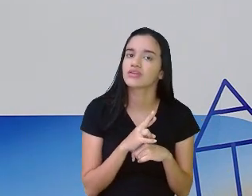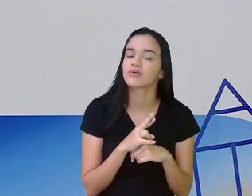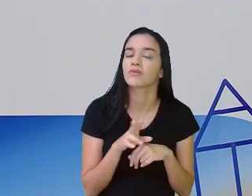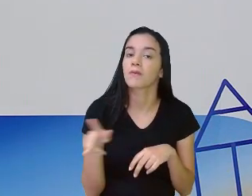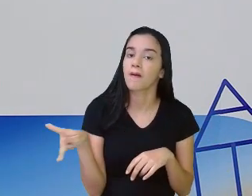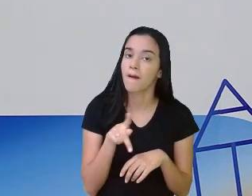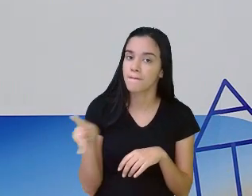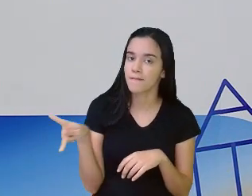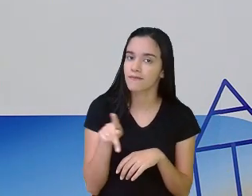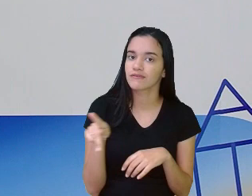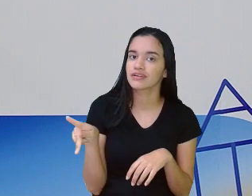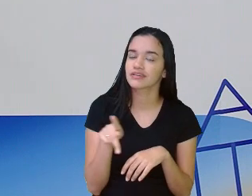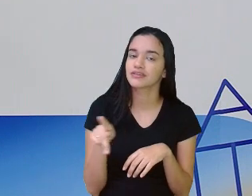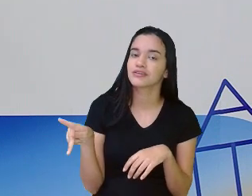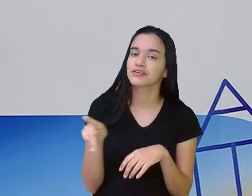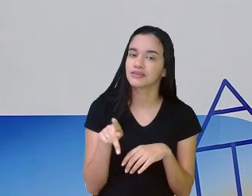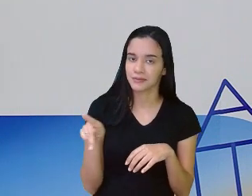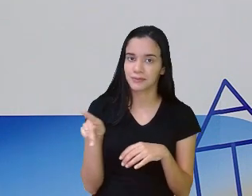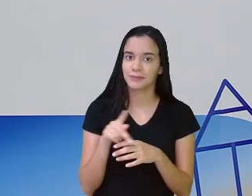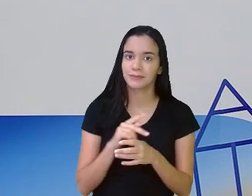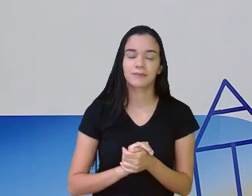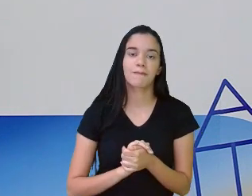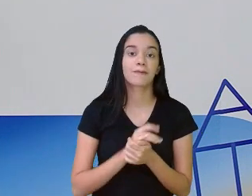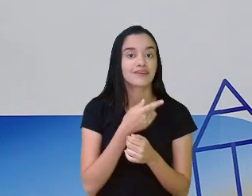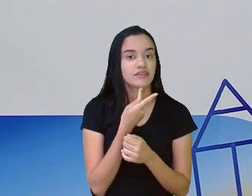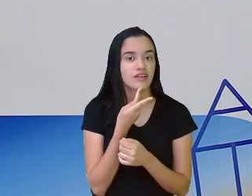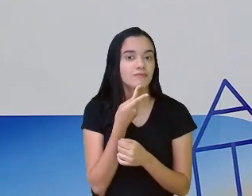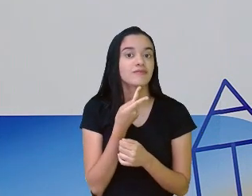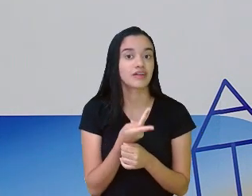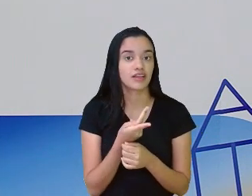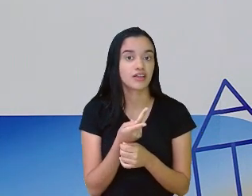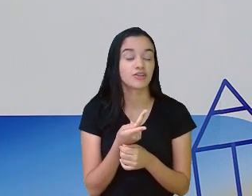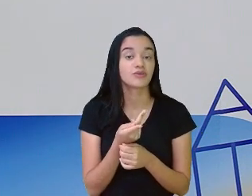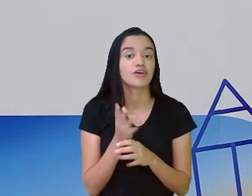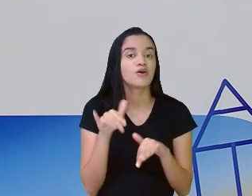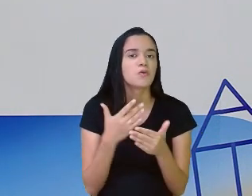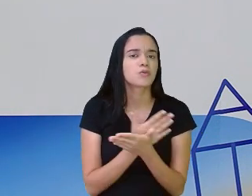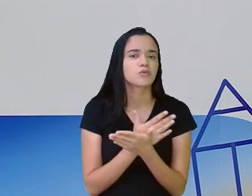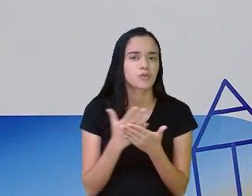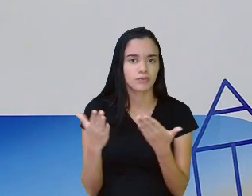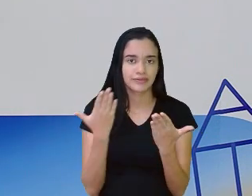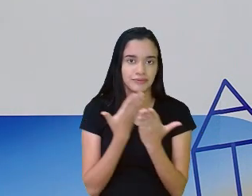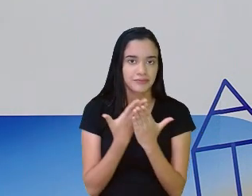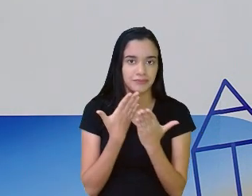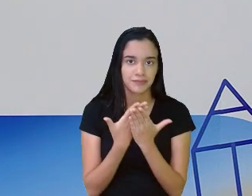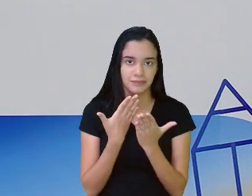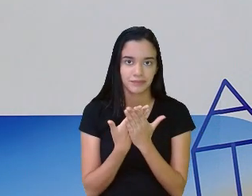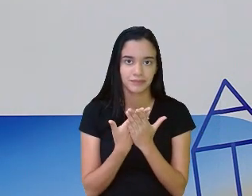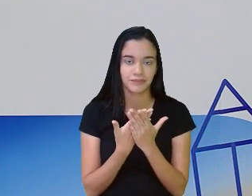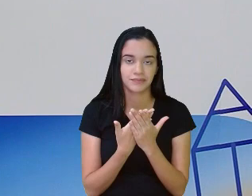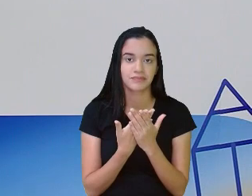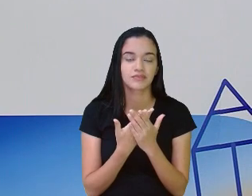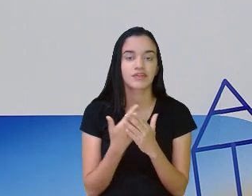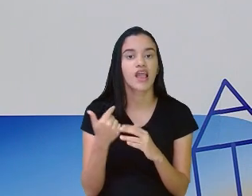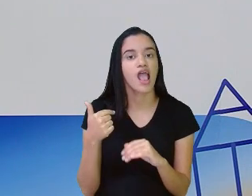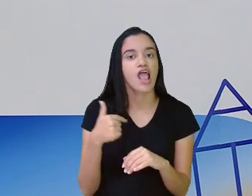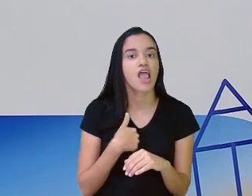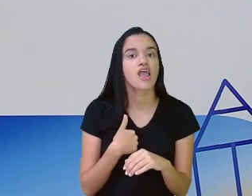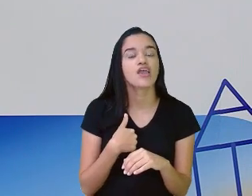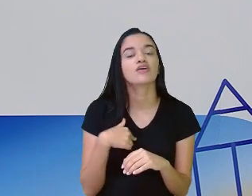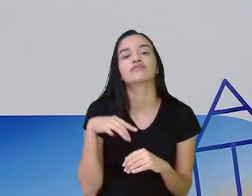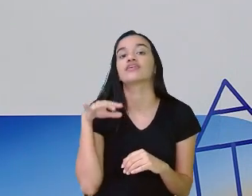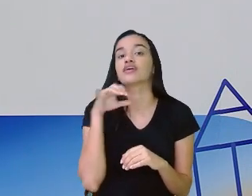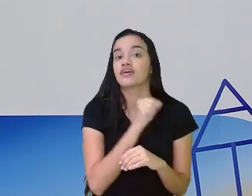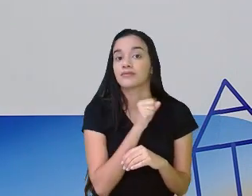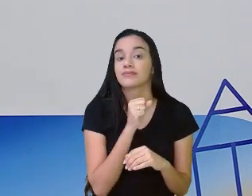professora Abigail está dizendo, né, logo quando começou a aula. Eu vou adiantar,